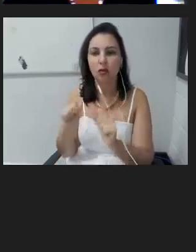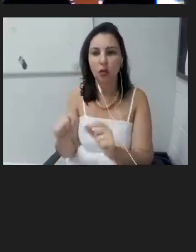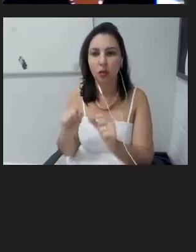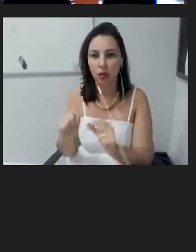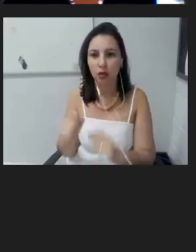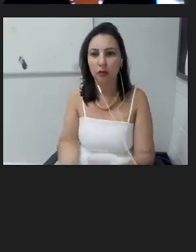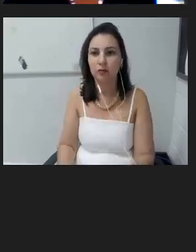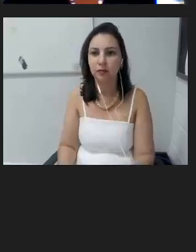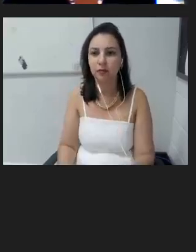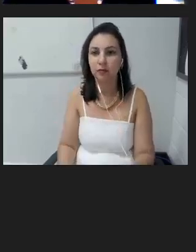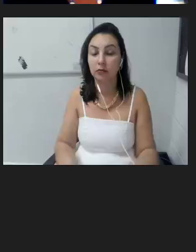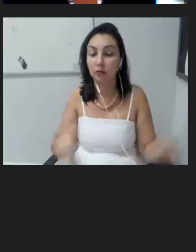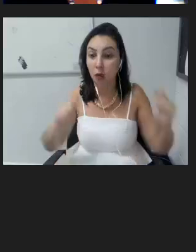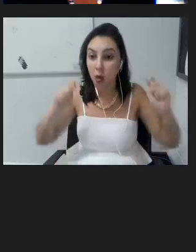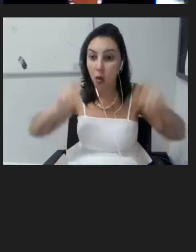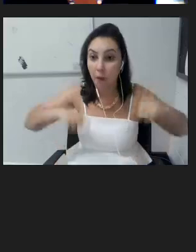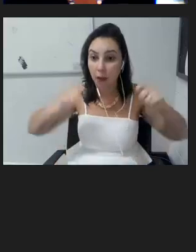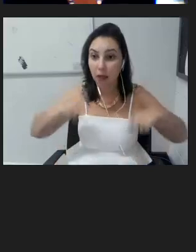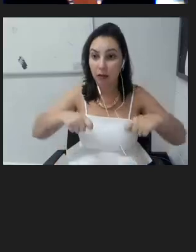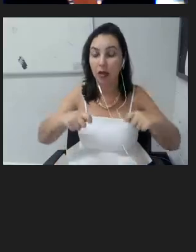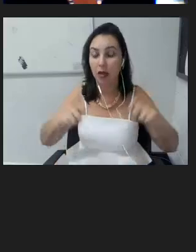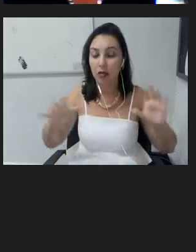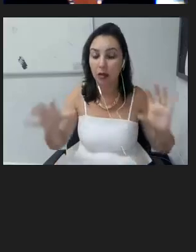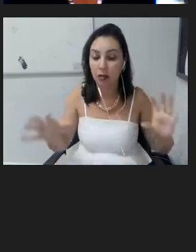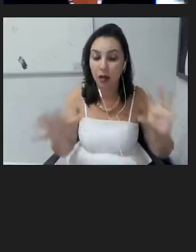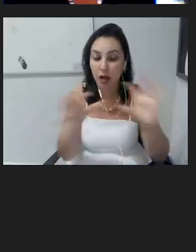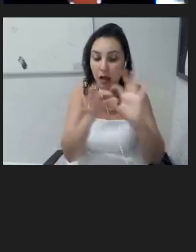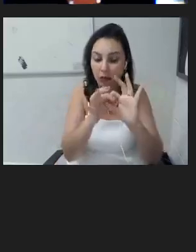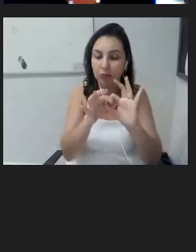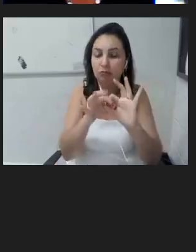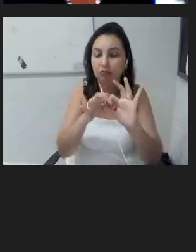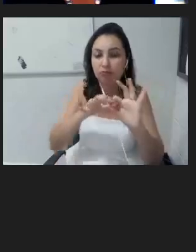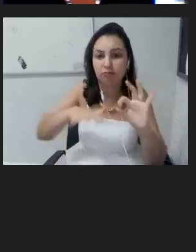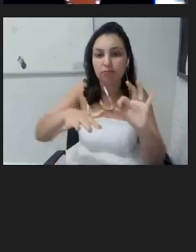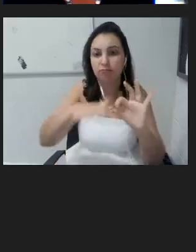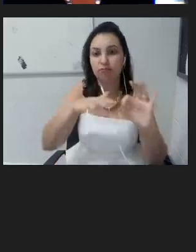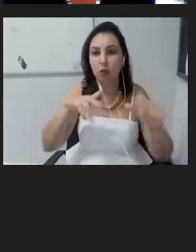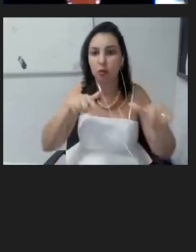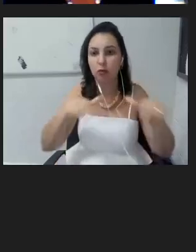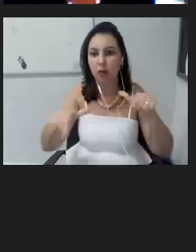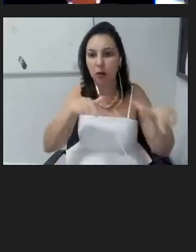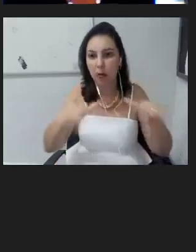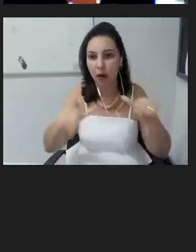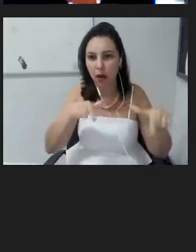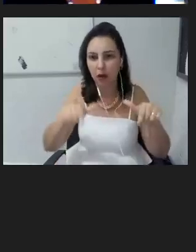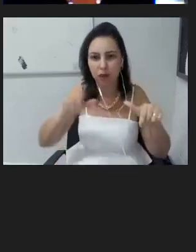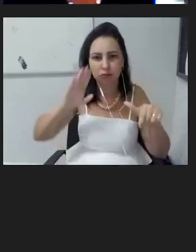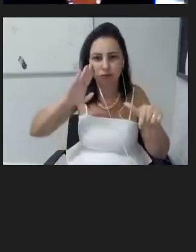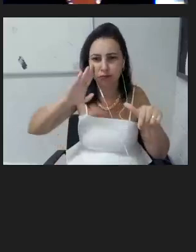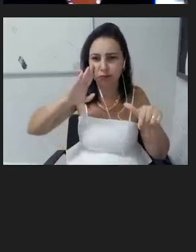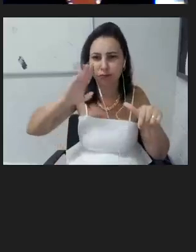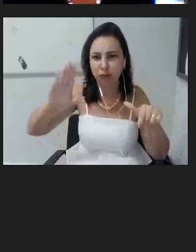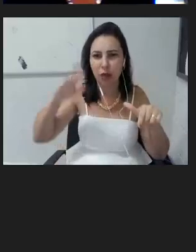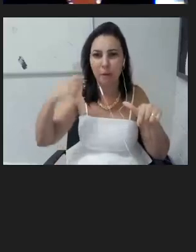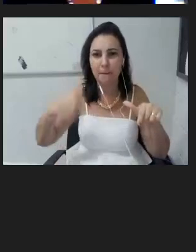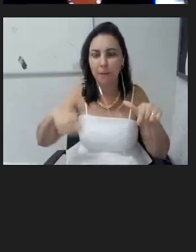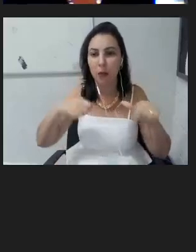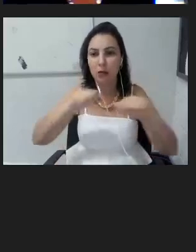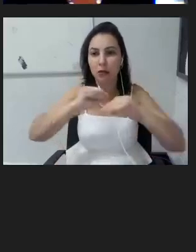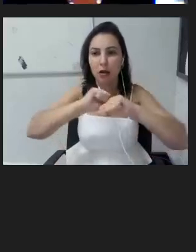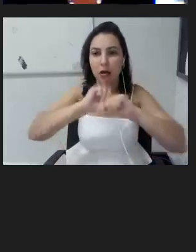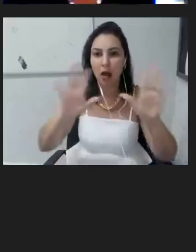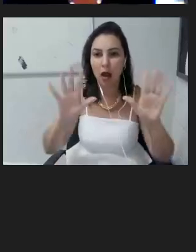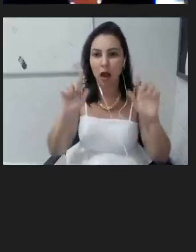se são competências vinculadas ao trabalho, primeiramente precisa ter claro quais competências